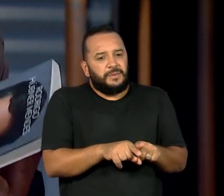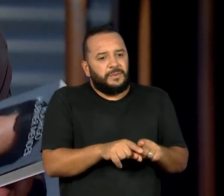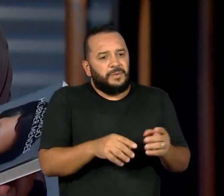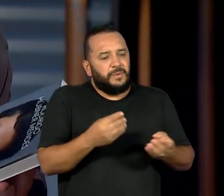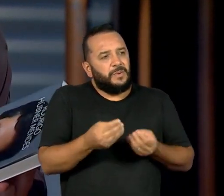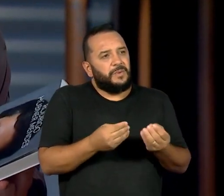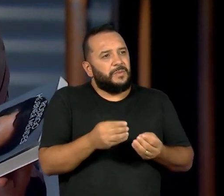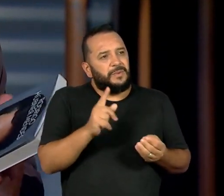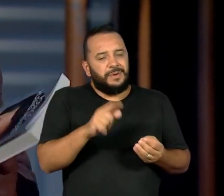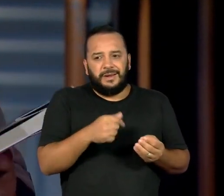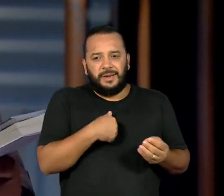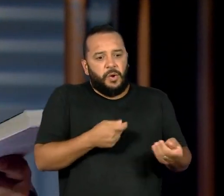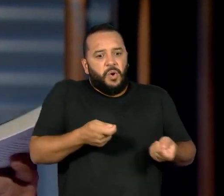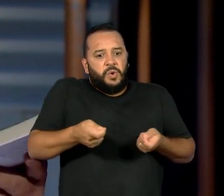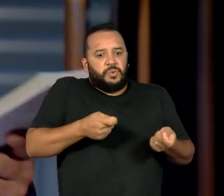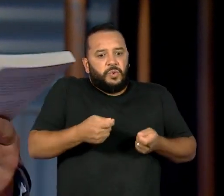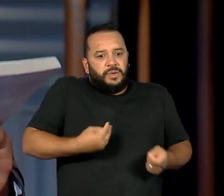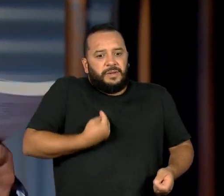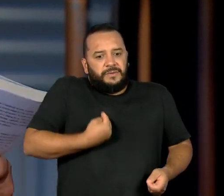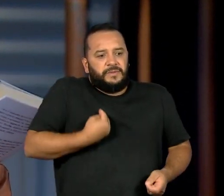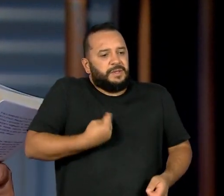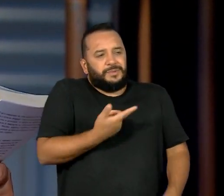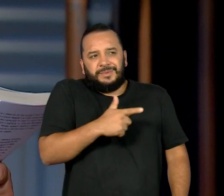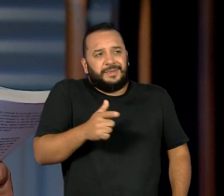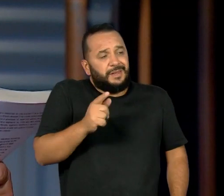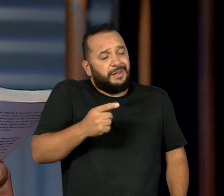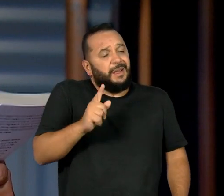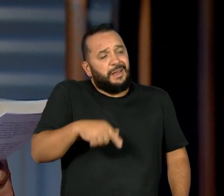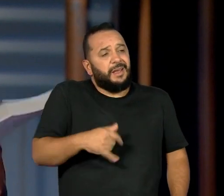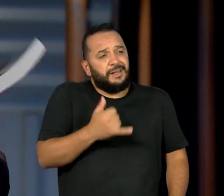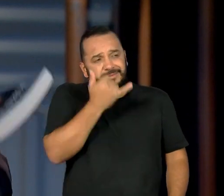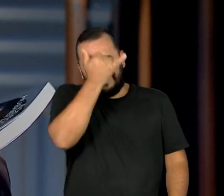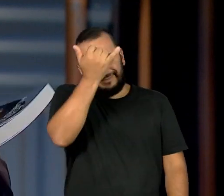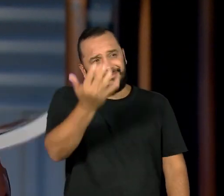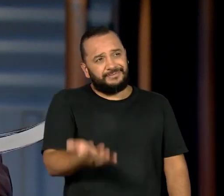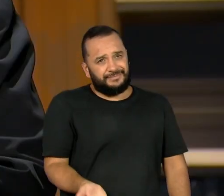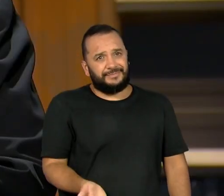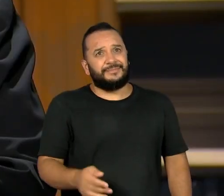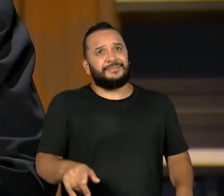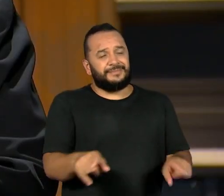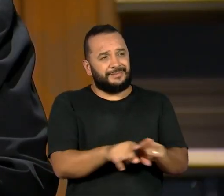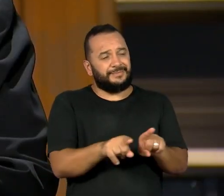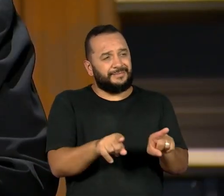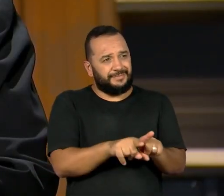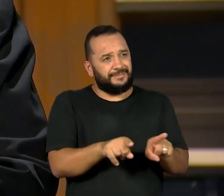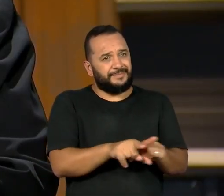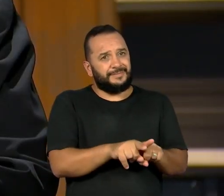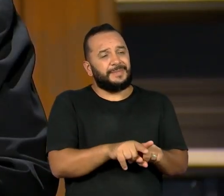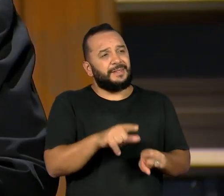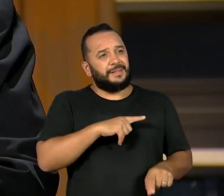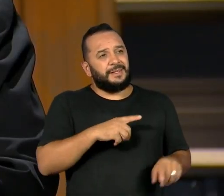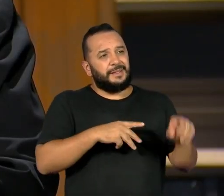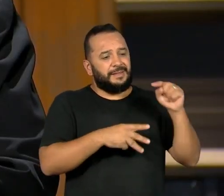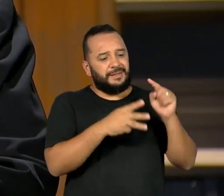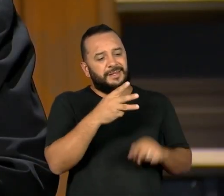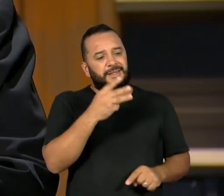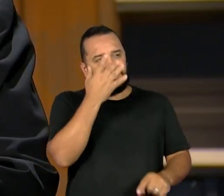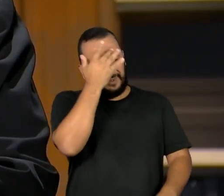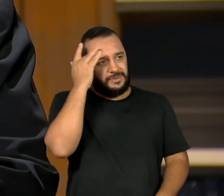uma cilada, né? Para usar uma palavra mais popular. E ele é dedicado a 3